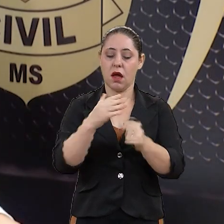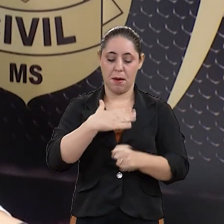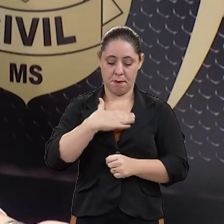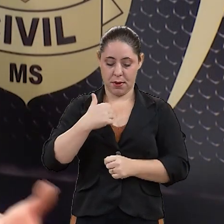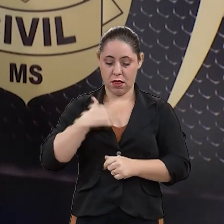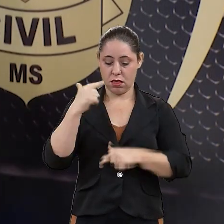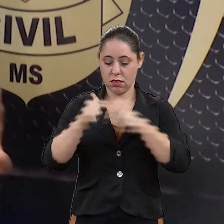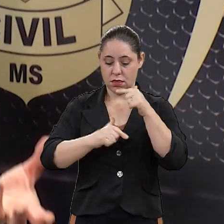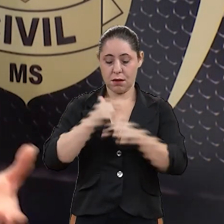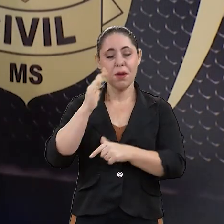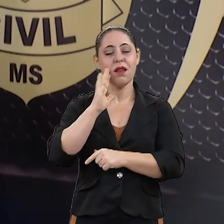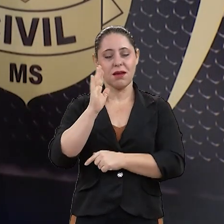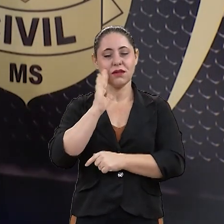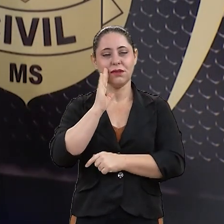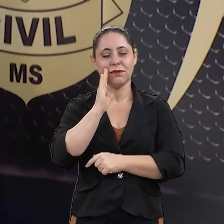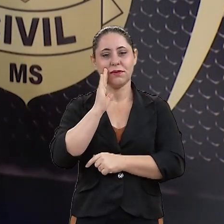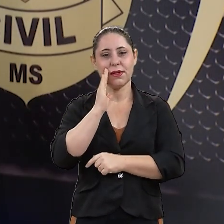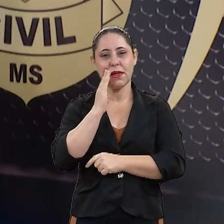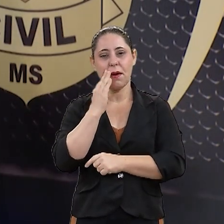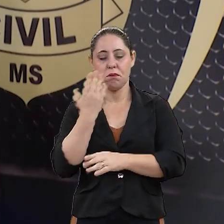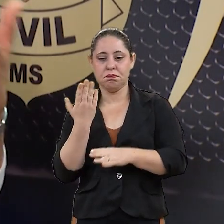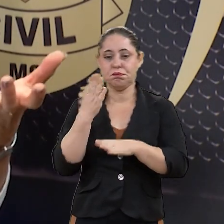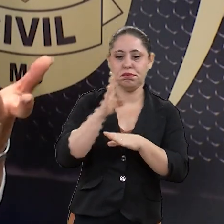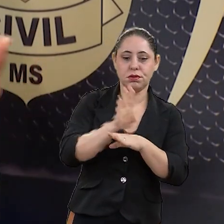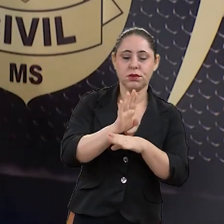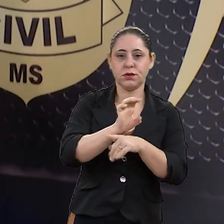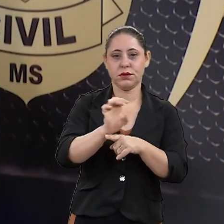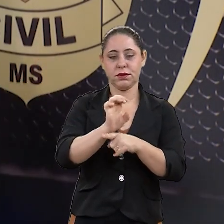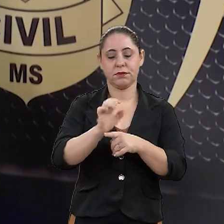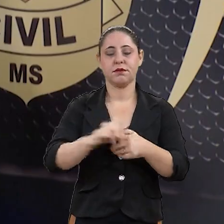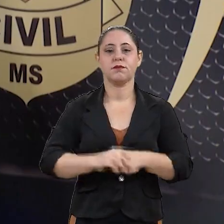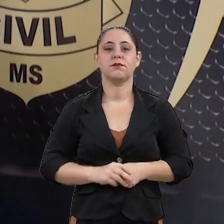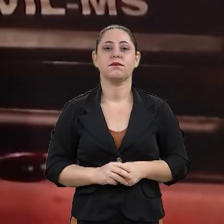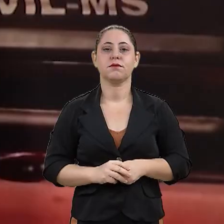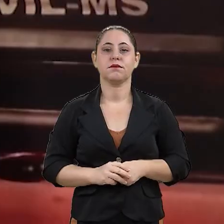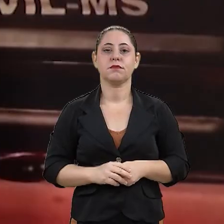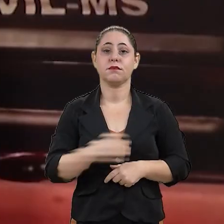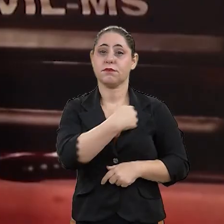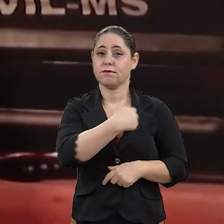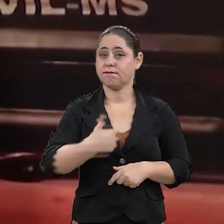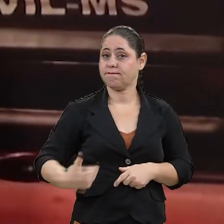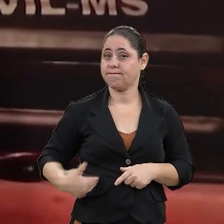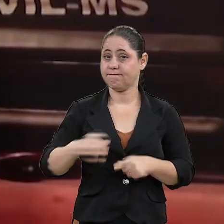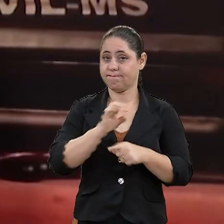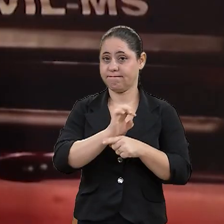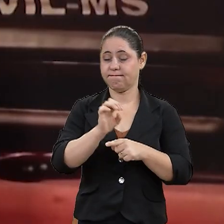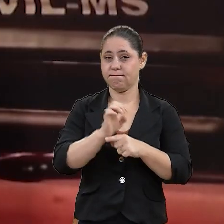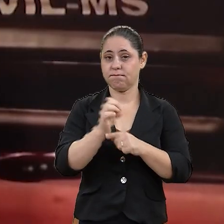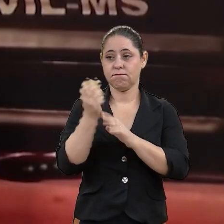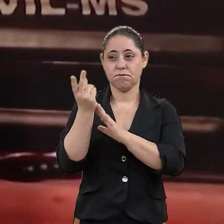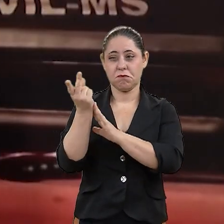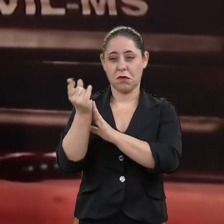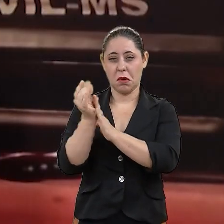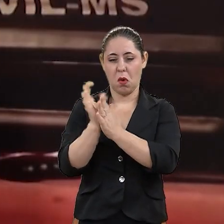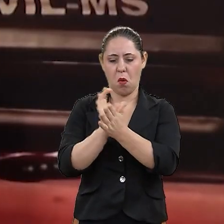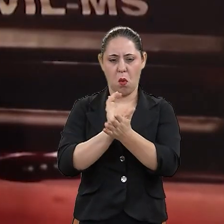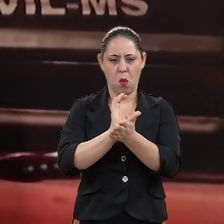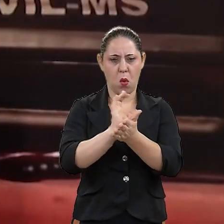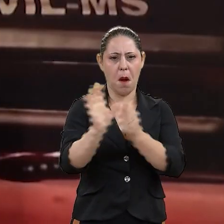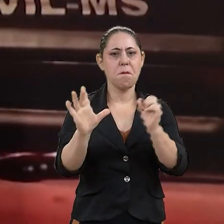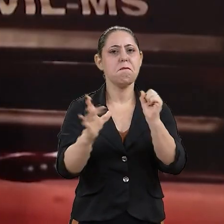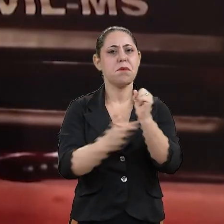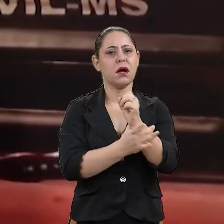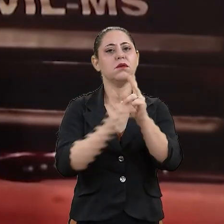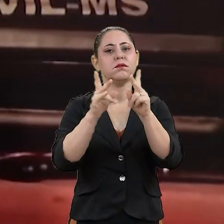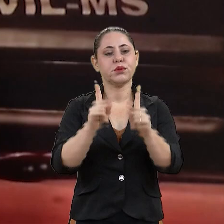como primeira-dama, fazer um trabalho legal, né? Em prol do Estado. E o governo do estado, ele tem investido muito em